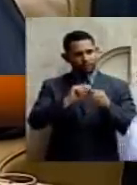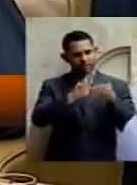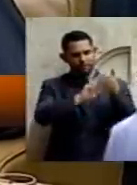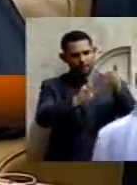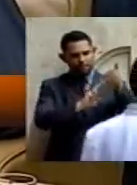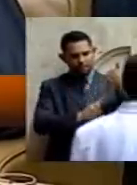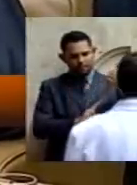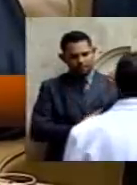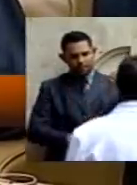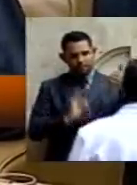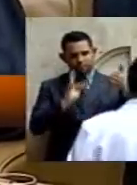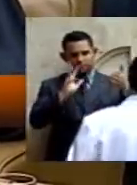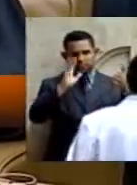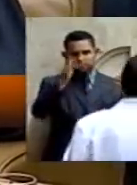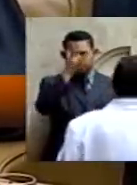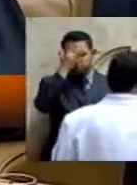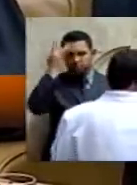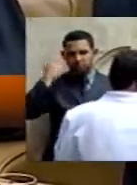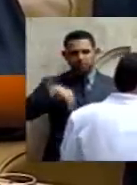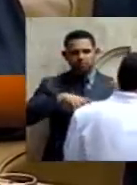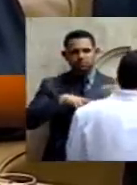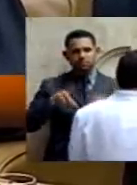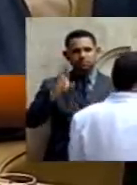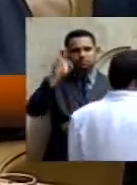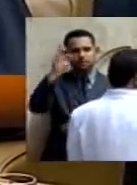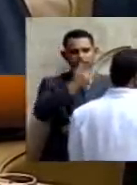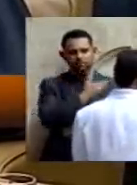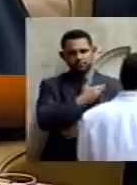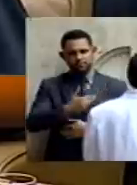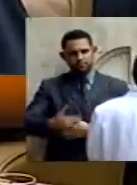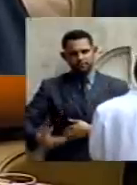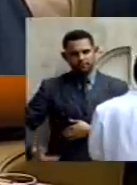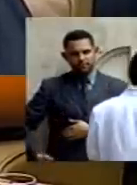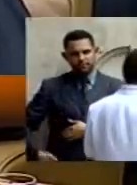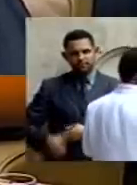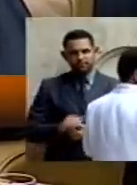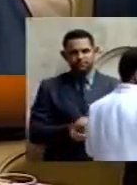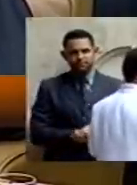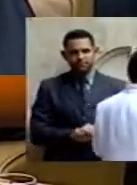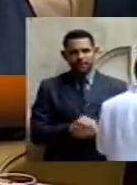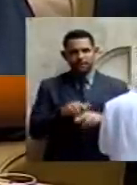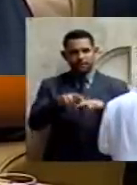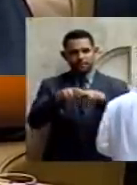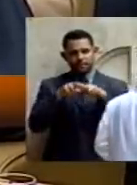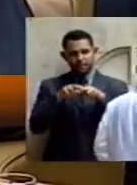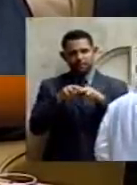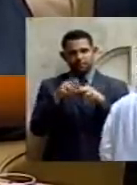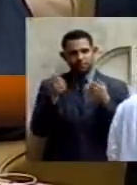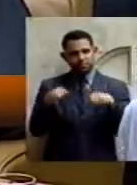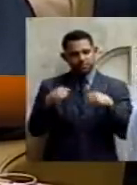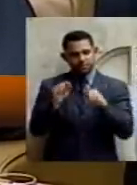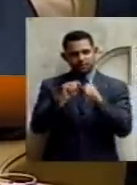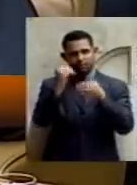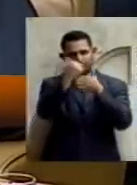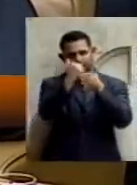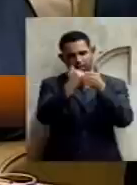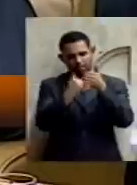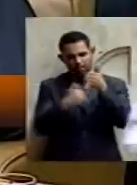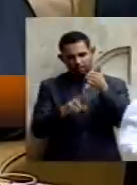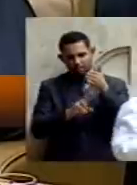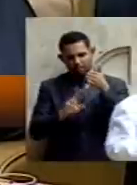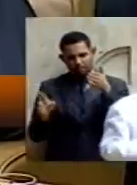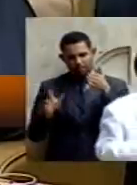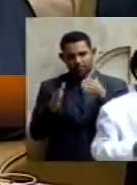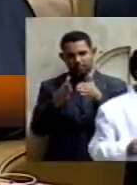nominata previamente para dispensar a indicação das autoridades presentes, eu